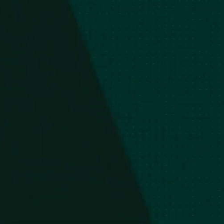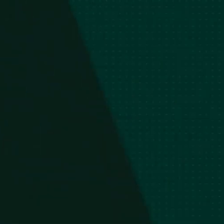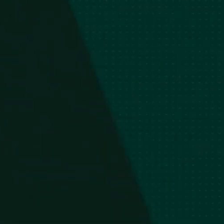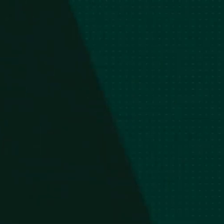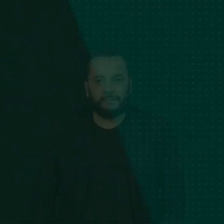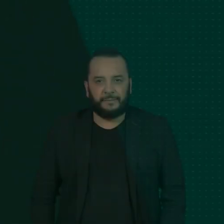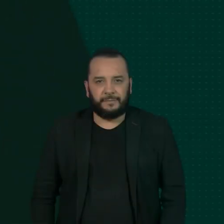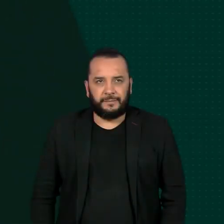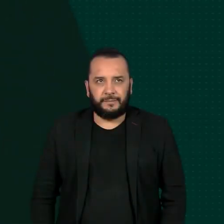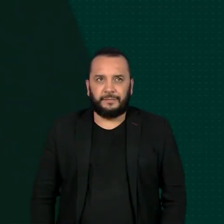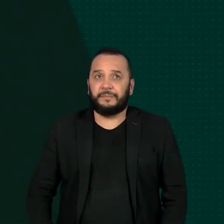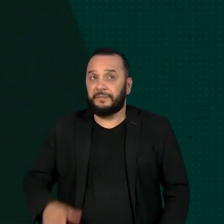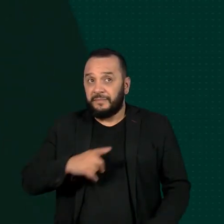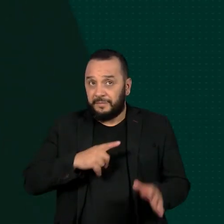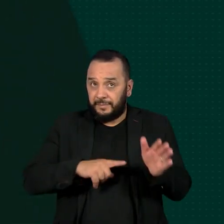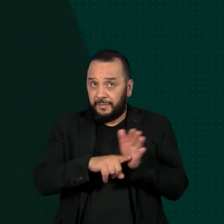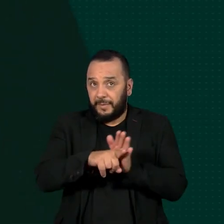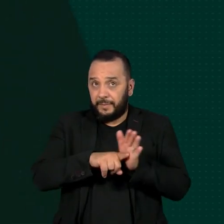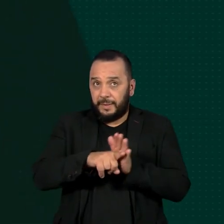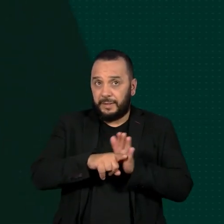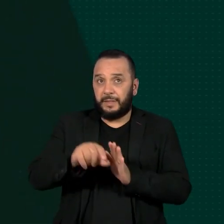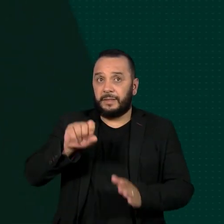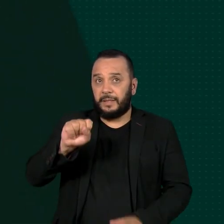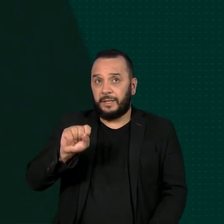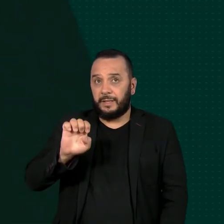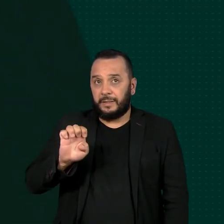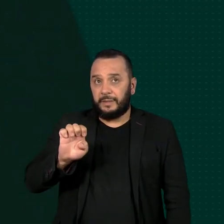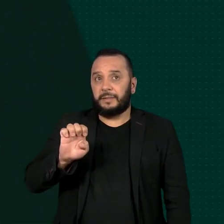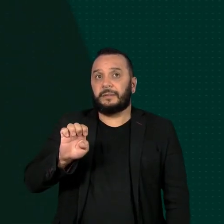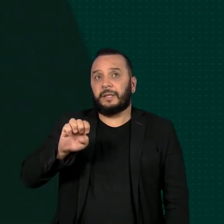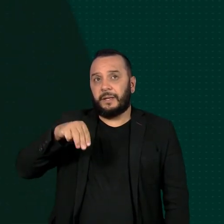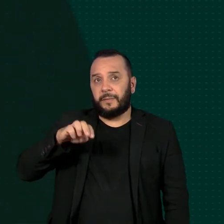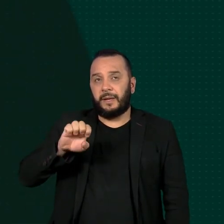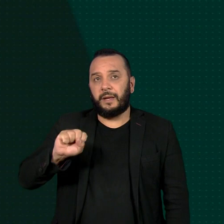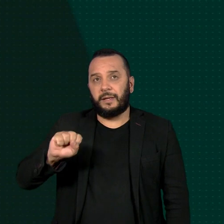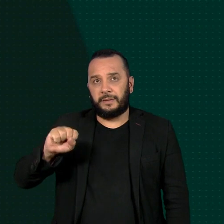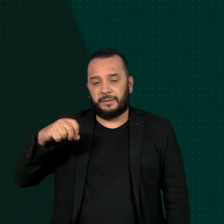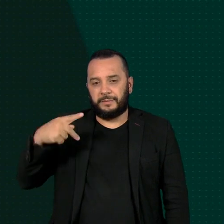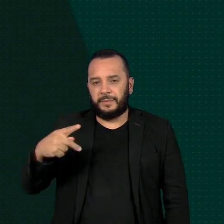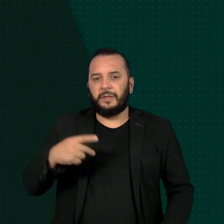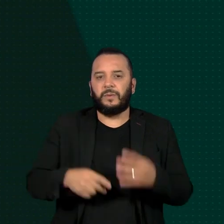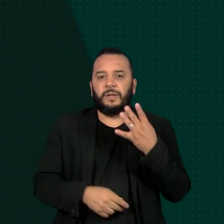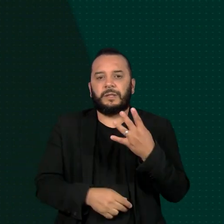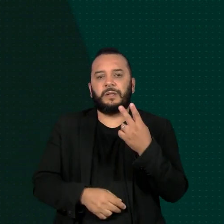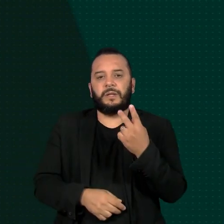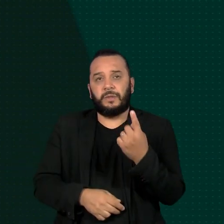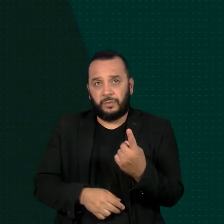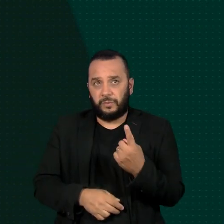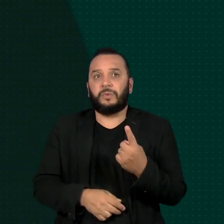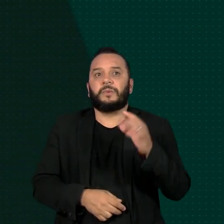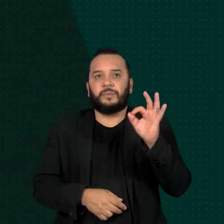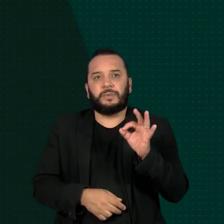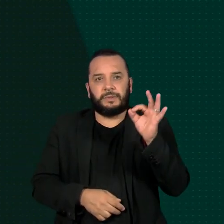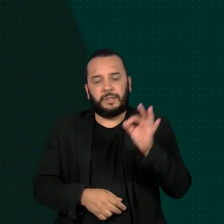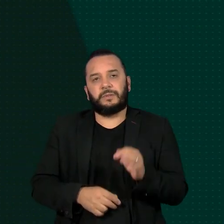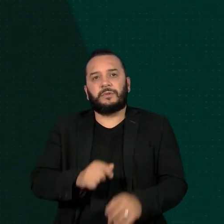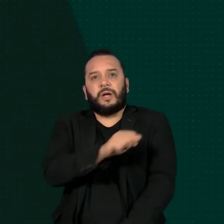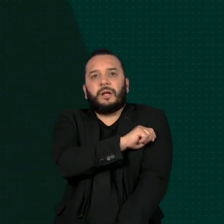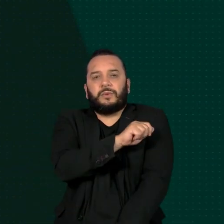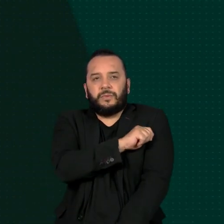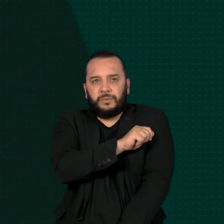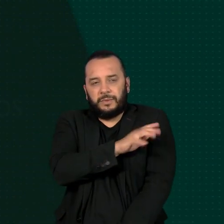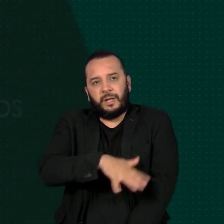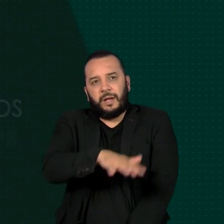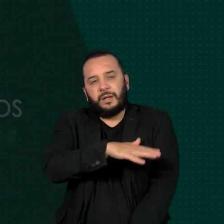De acordo com dados do Instituto SEMESP, 41% dos estudantes de ensino superior da área de tecnologia são pretos